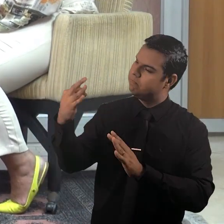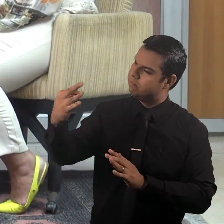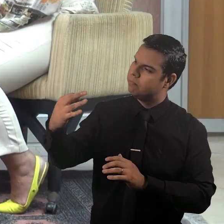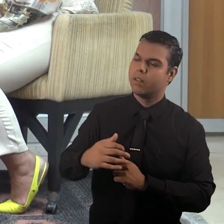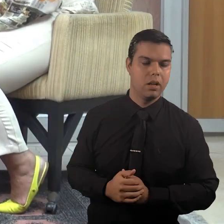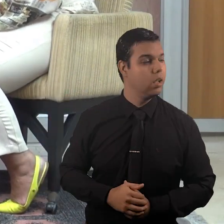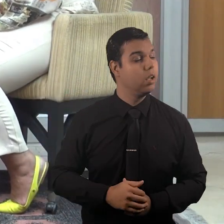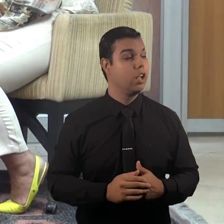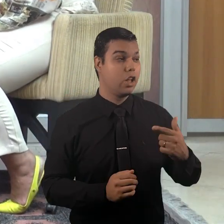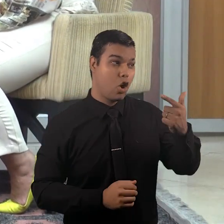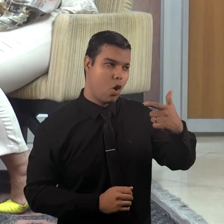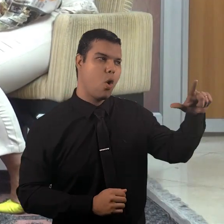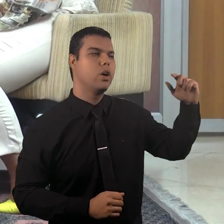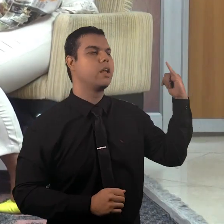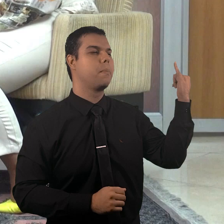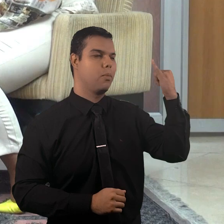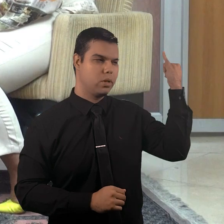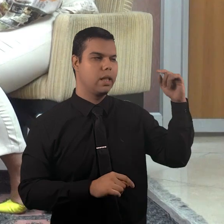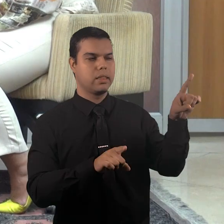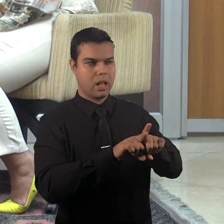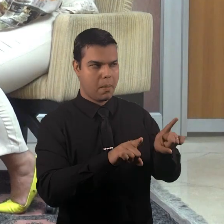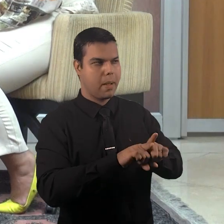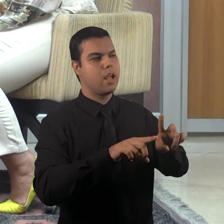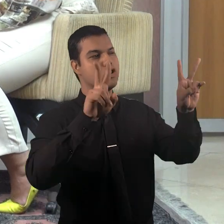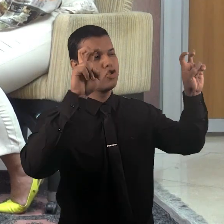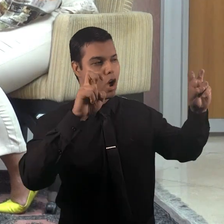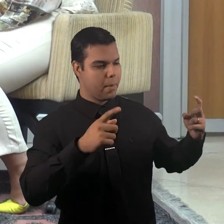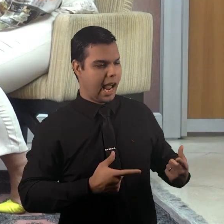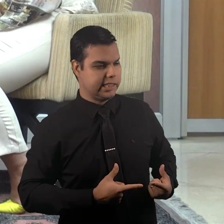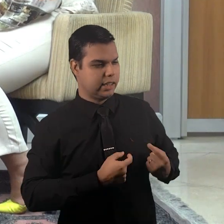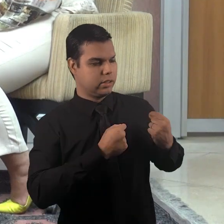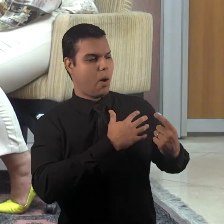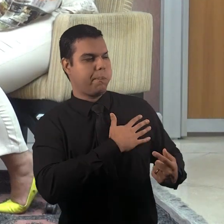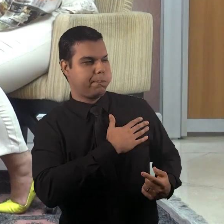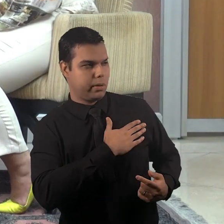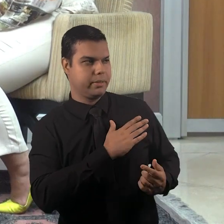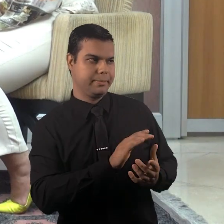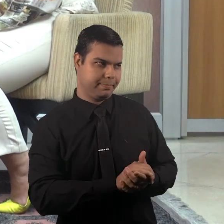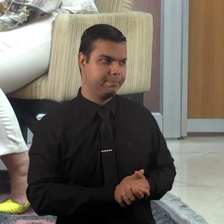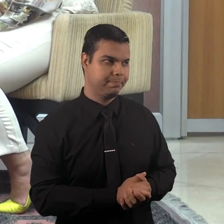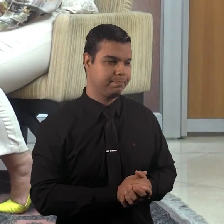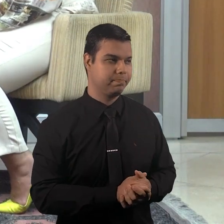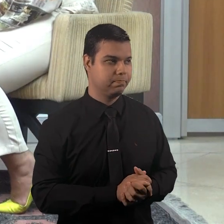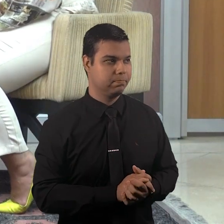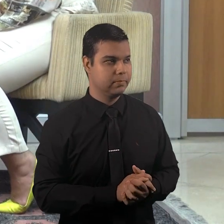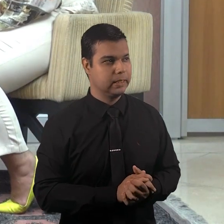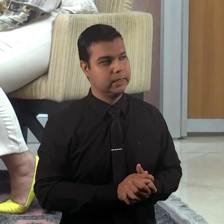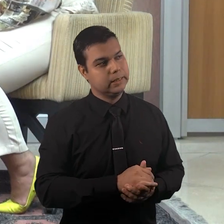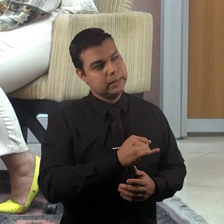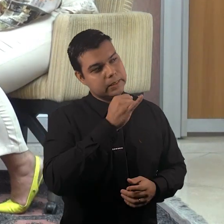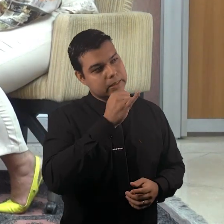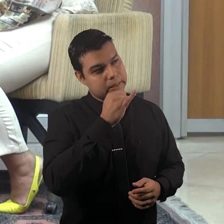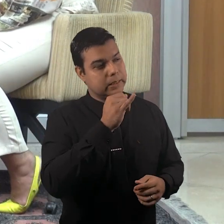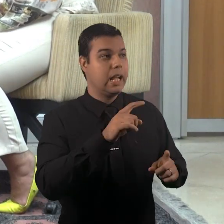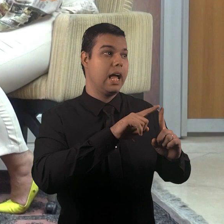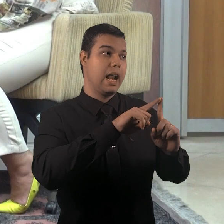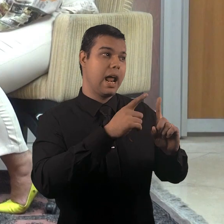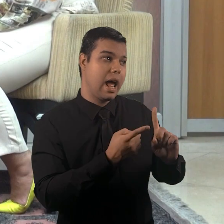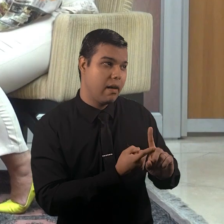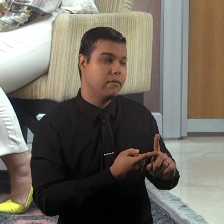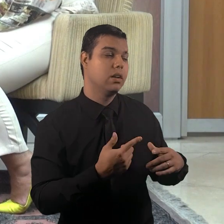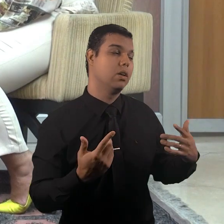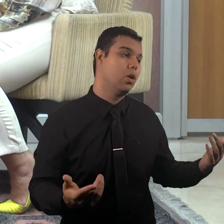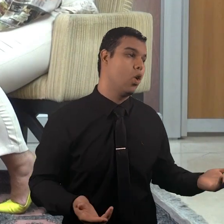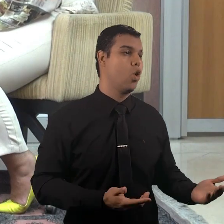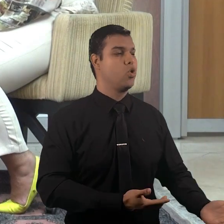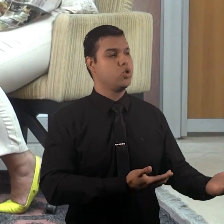isso. Mas tem outras questões também muito importantes em relação ao câncer de mama, né? A mulher, você citou a sua irmã grávida, às vezes